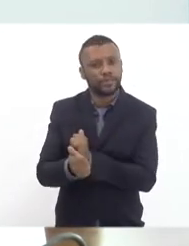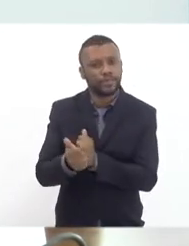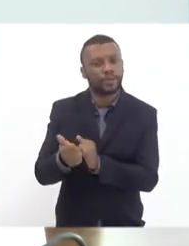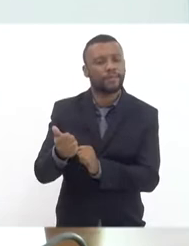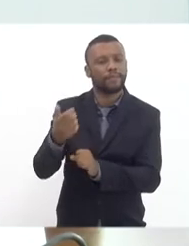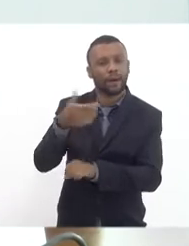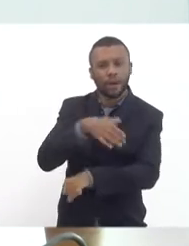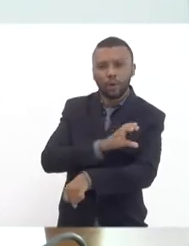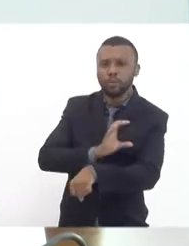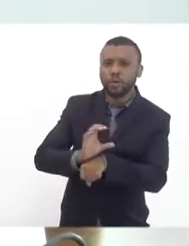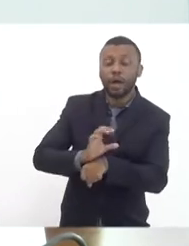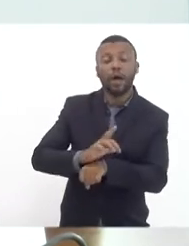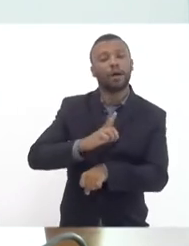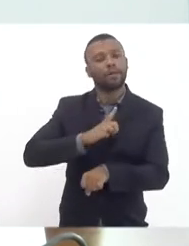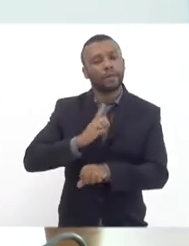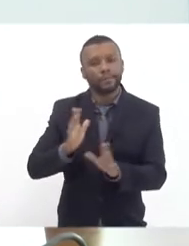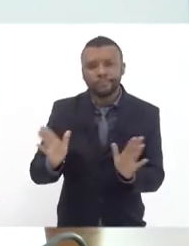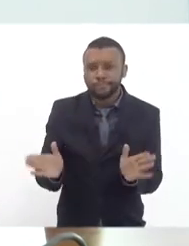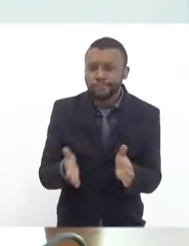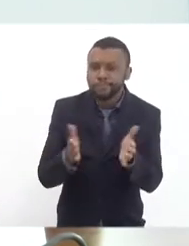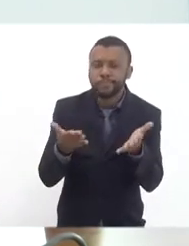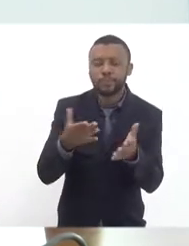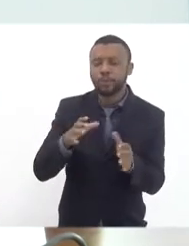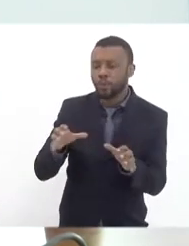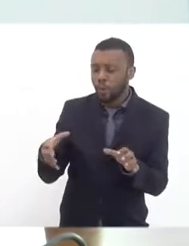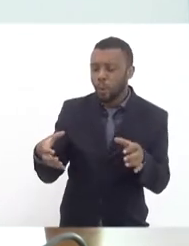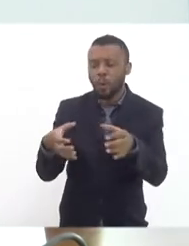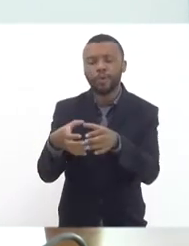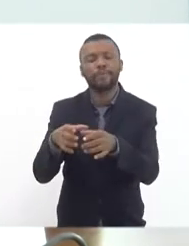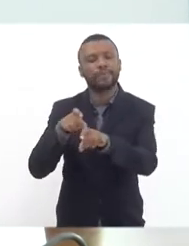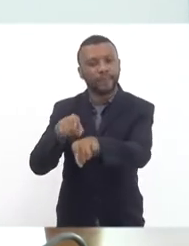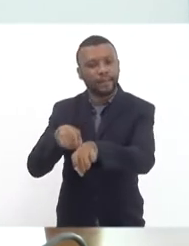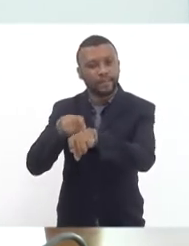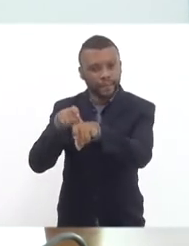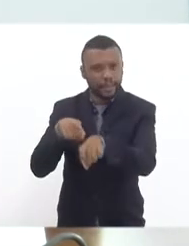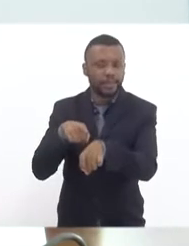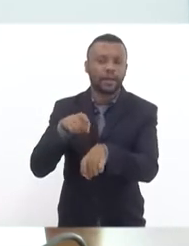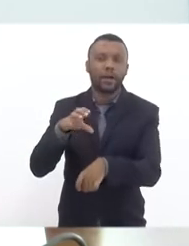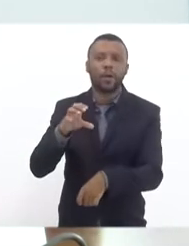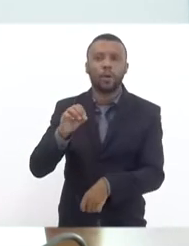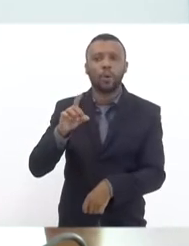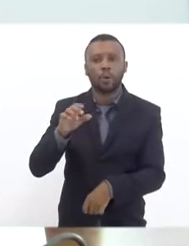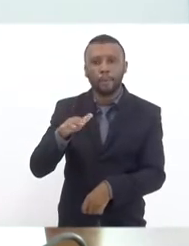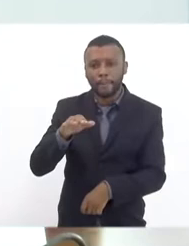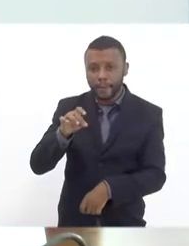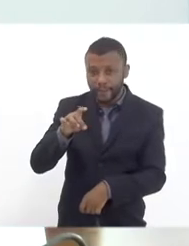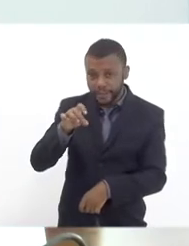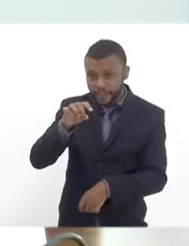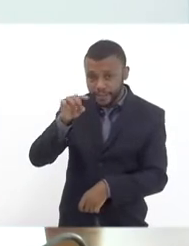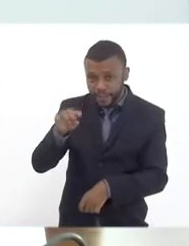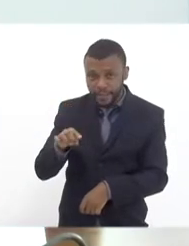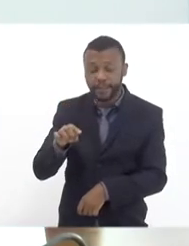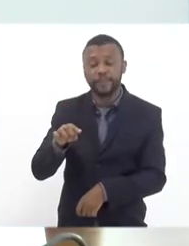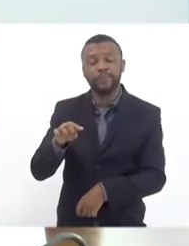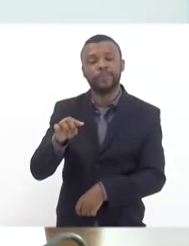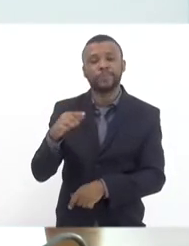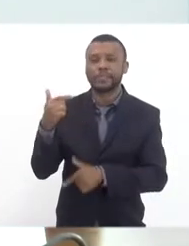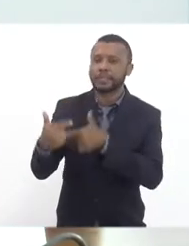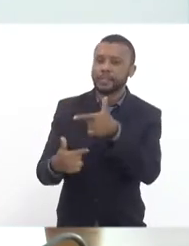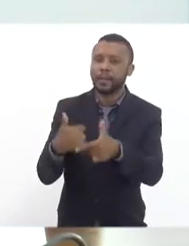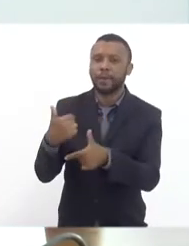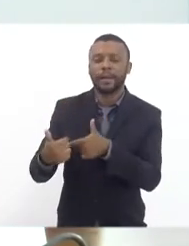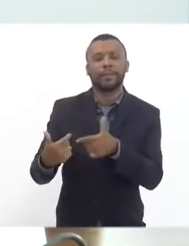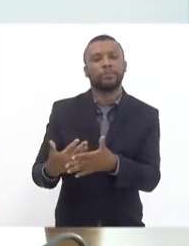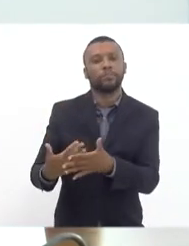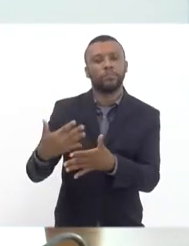reivindicação que o coletivo da Fazenda Culubandê Quem Ama Cuida já faz desde 2012, a gente tem ali